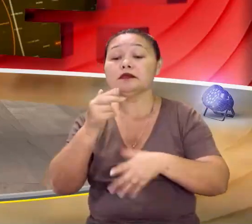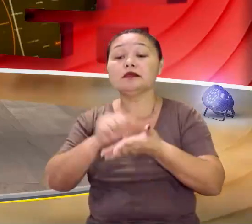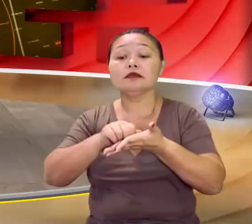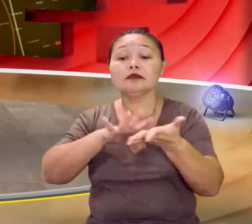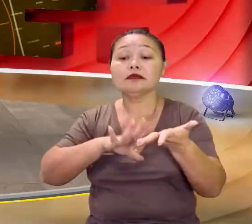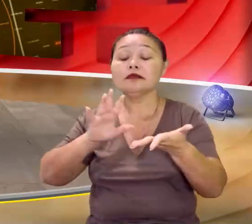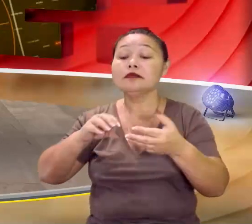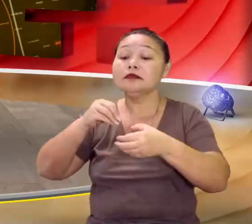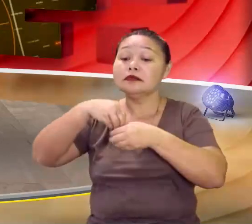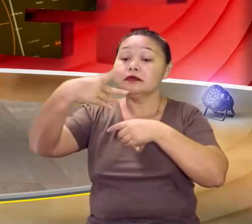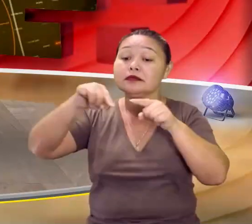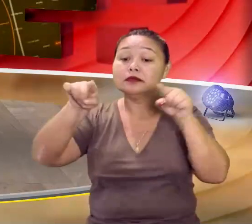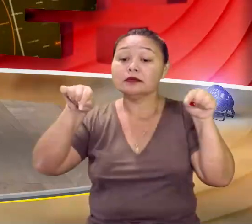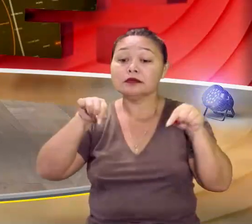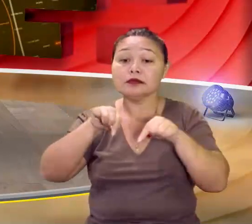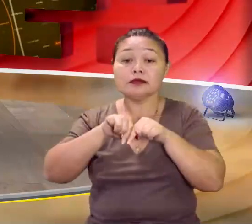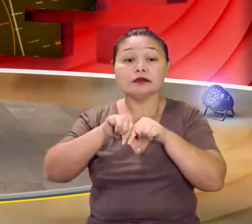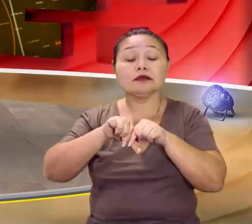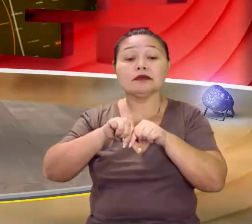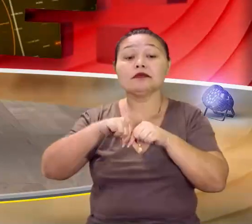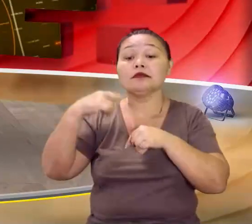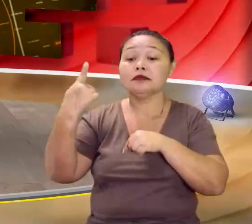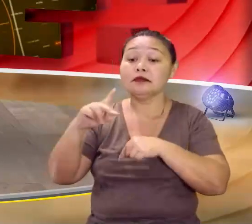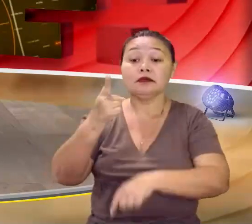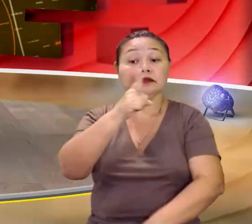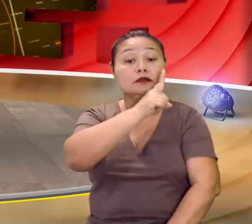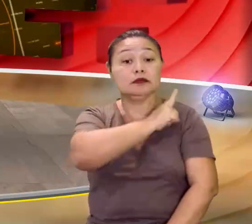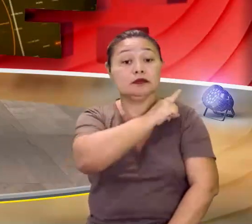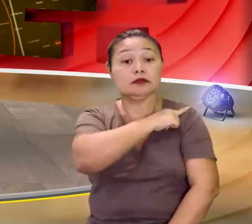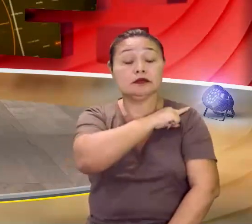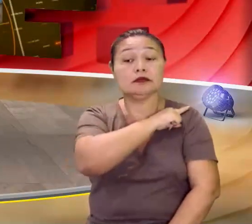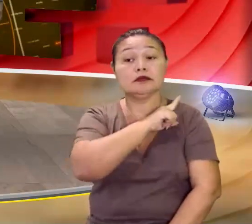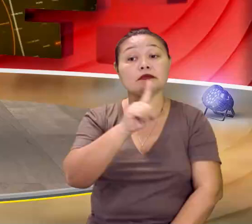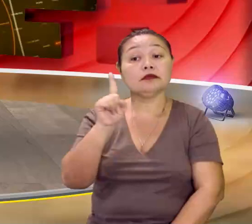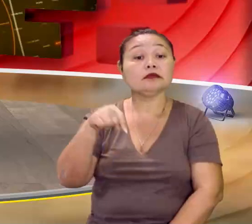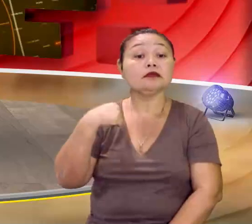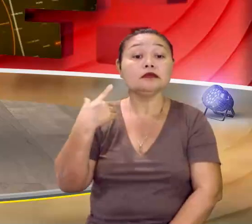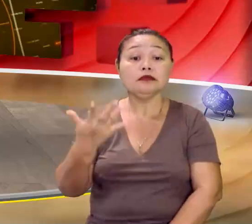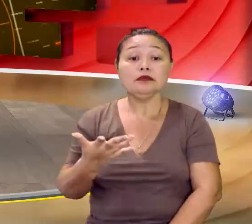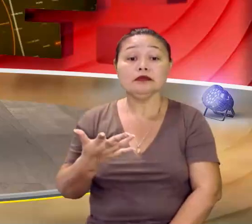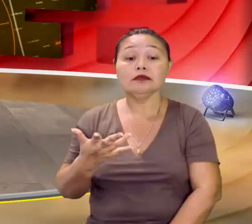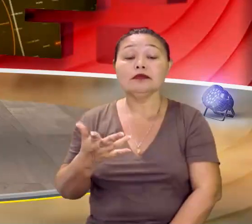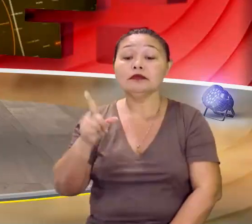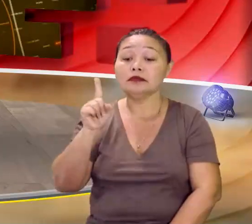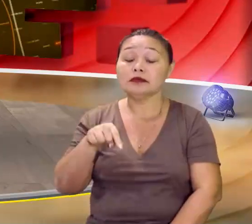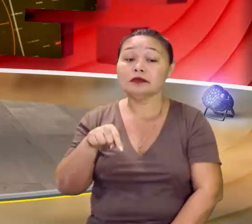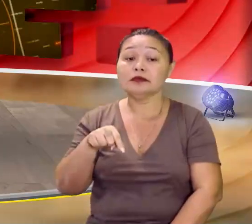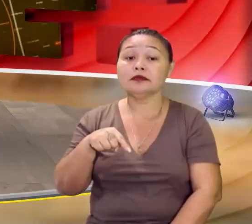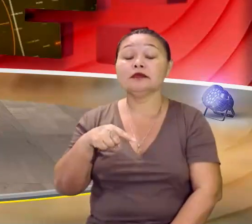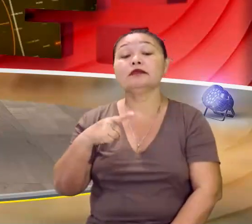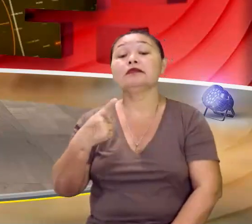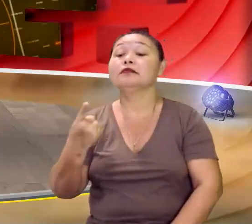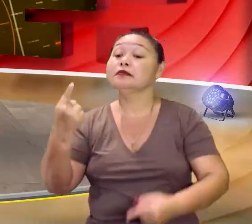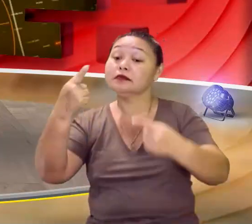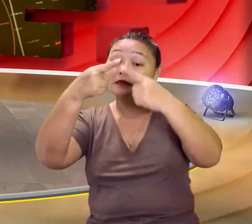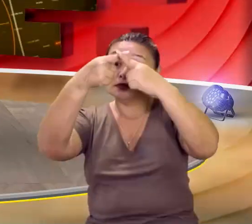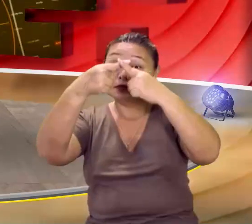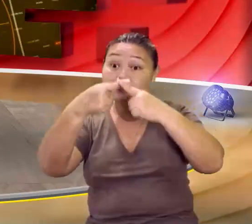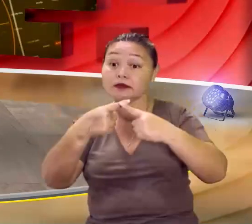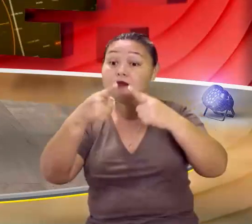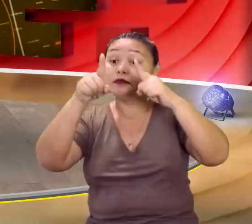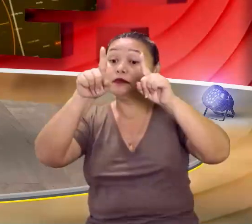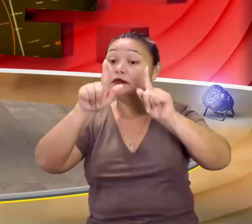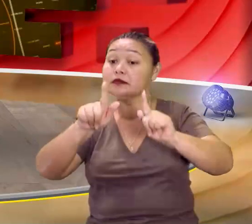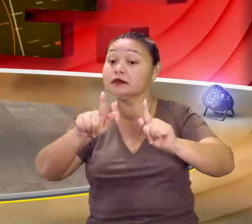atividade extraclasse, né? A atividade extraclasse do primeiro ano, geralmente é uma gincana, né?